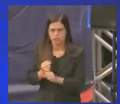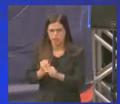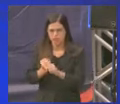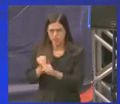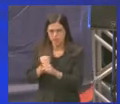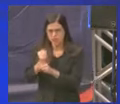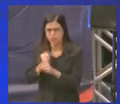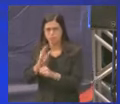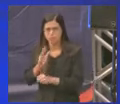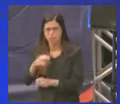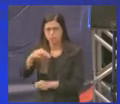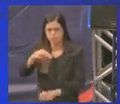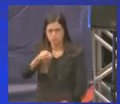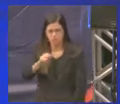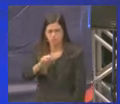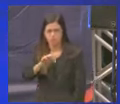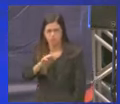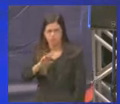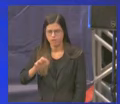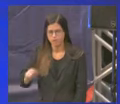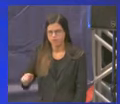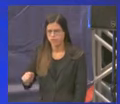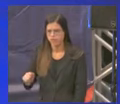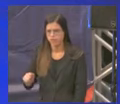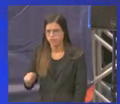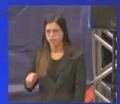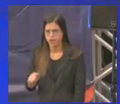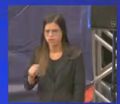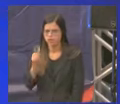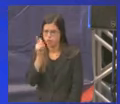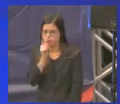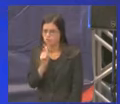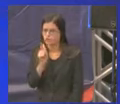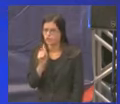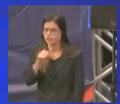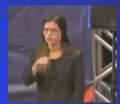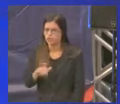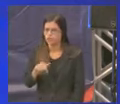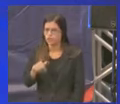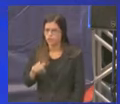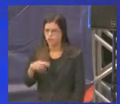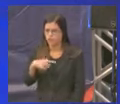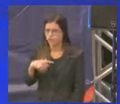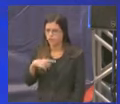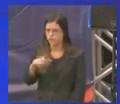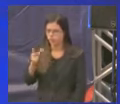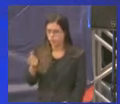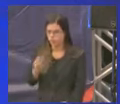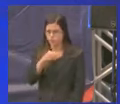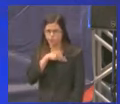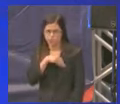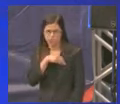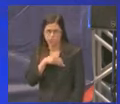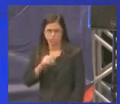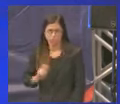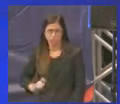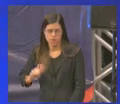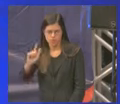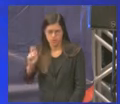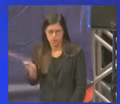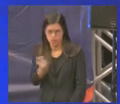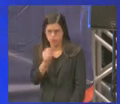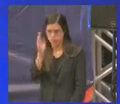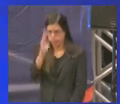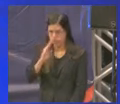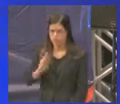vem recebendo um monte de dinheiro dos Estados Unidos faz 30 anos. O México hoje já tem um PIB per capita maior do que o Brasil, significativamente maior do que o Brasil.